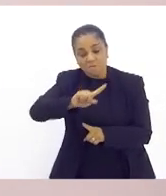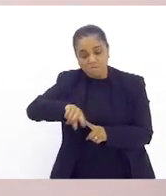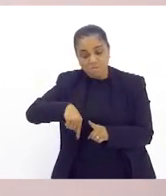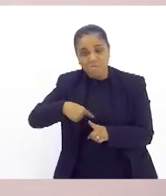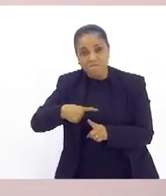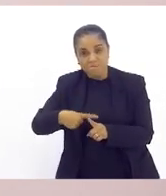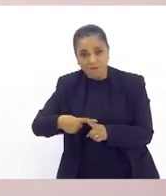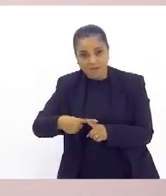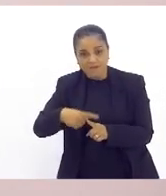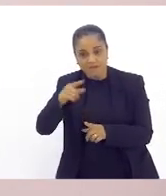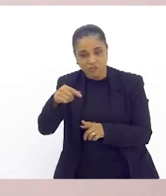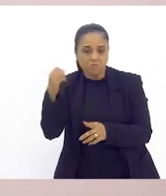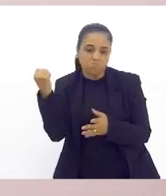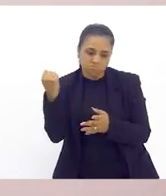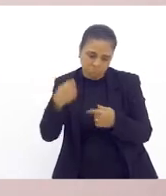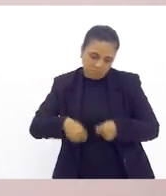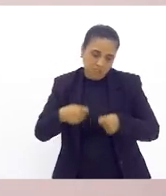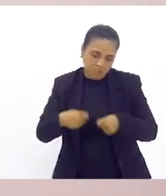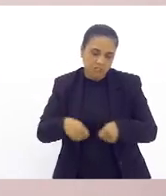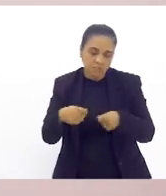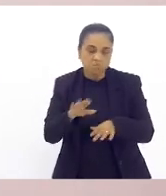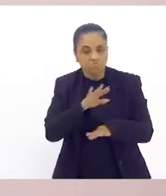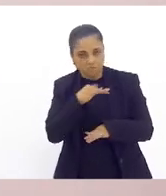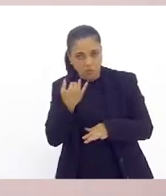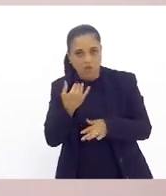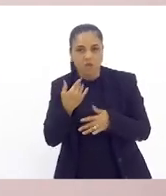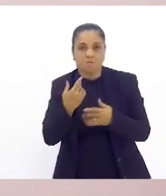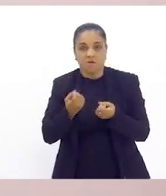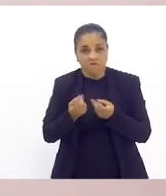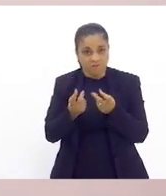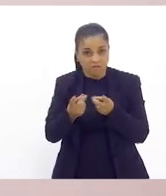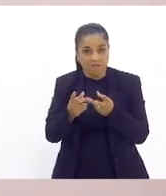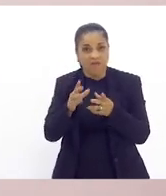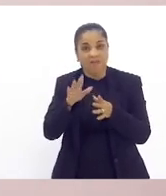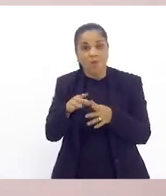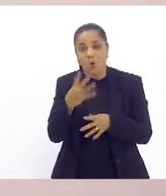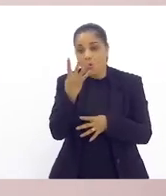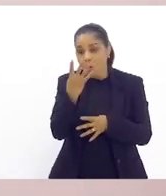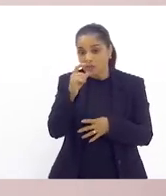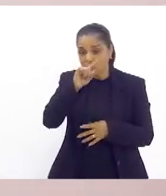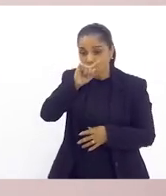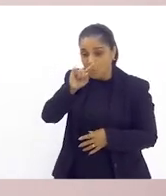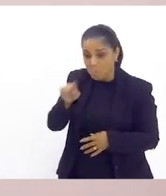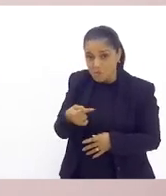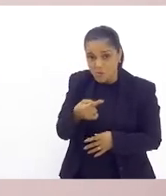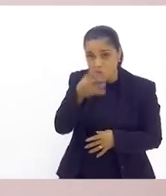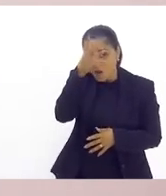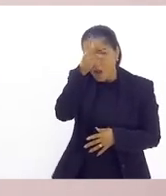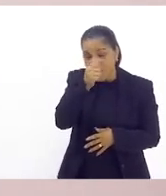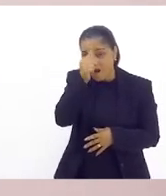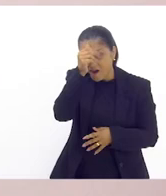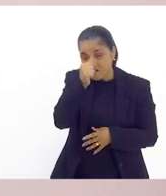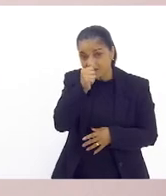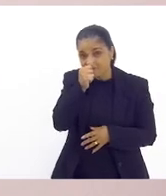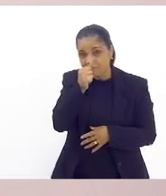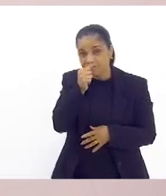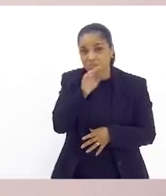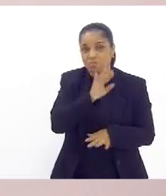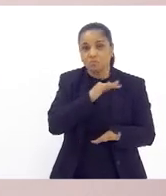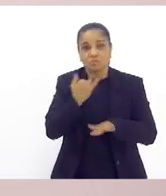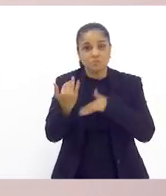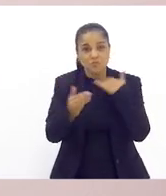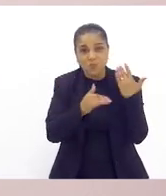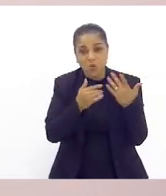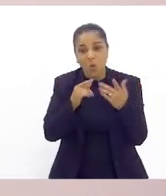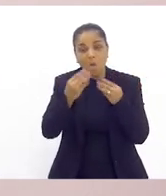vamos fazer um cálculo esse produtor ele perdeu a dia 4.000 aves né imagina o prejuízo desse produtor